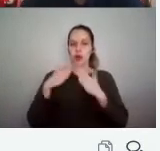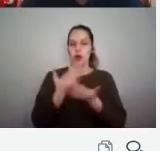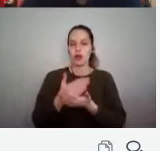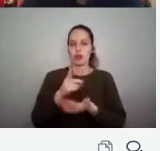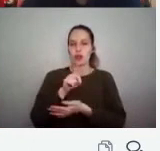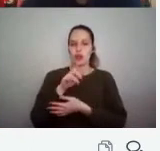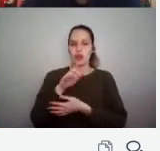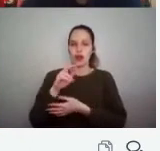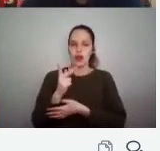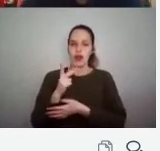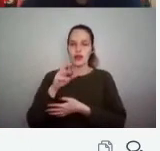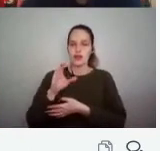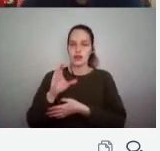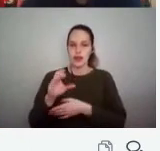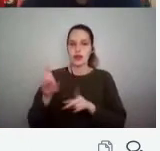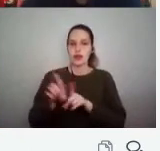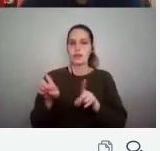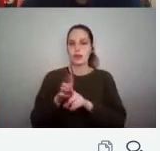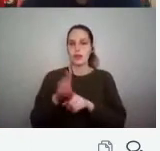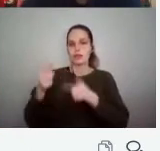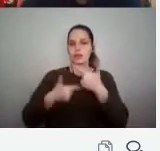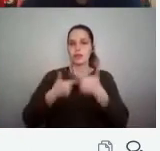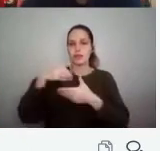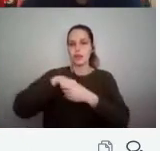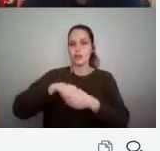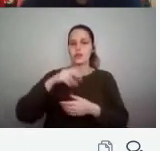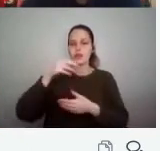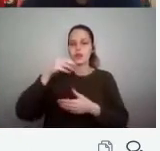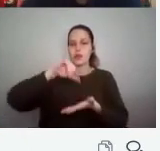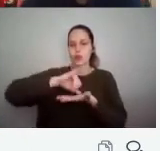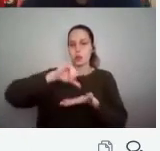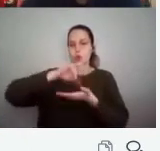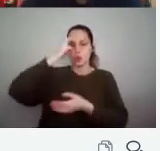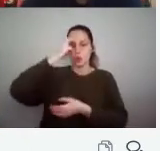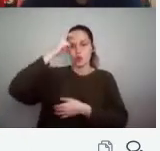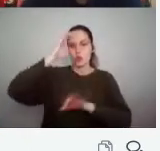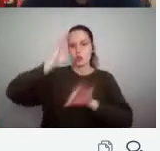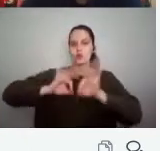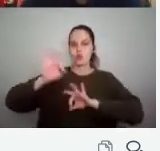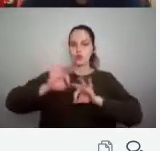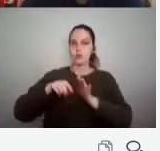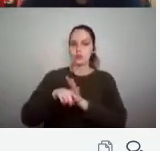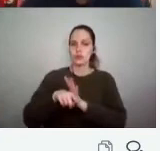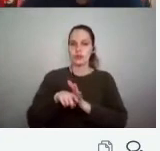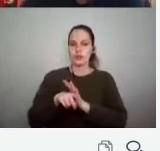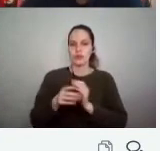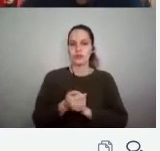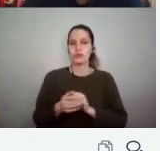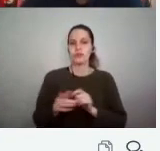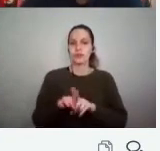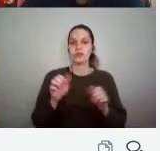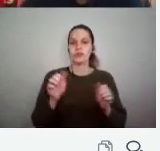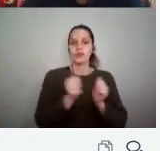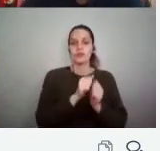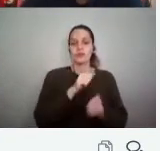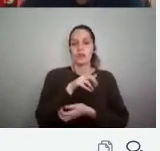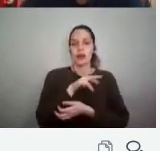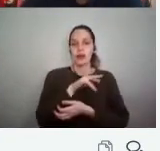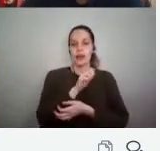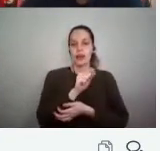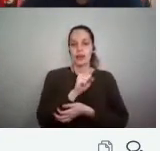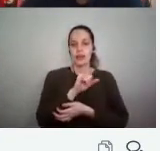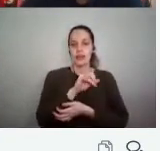do Elefante Centro Cultural de Projetos e Pesquisa. E temos também conosco a Maria Isabel da Cunha, que